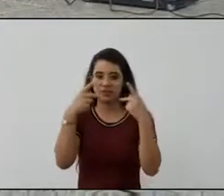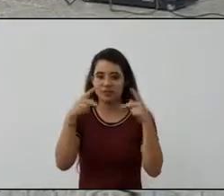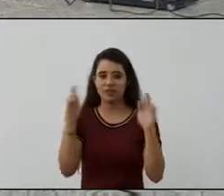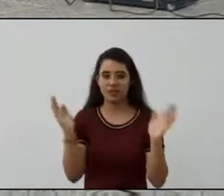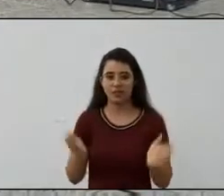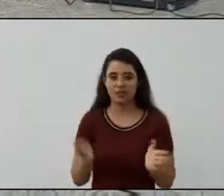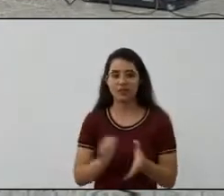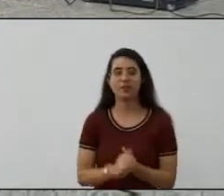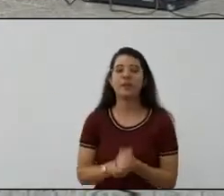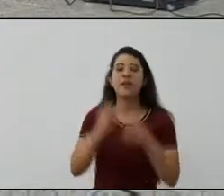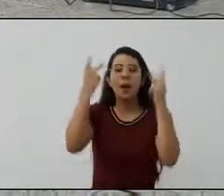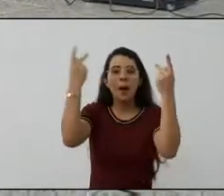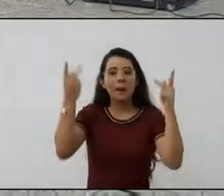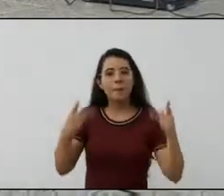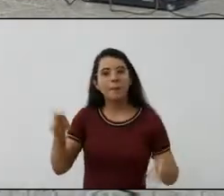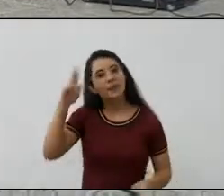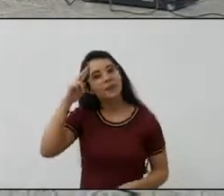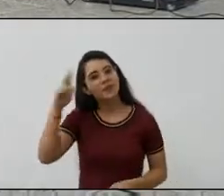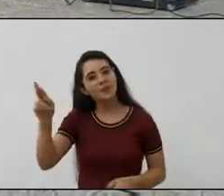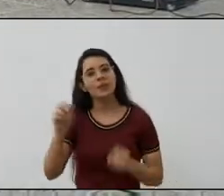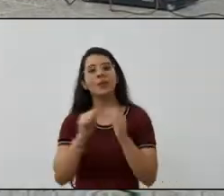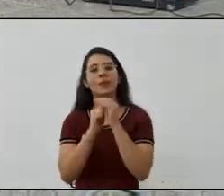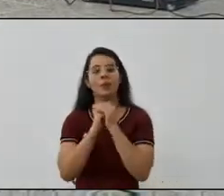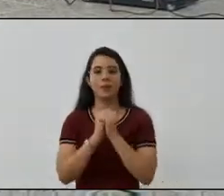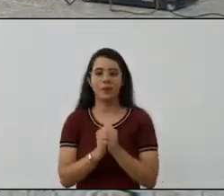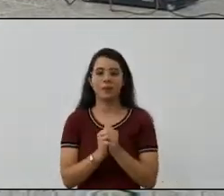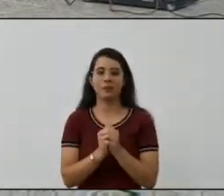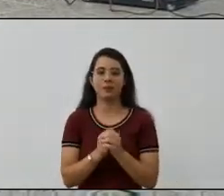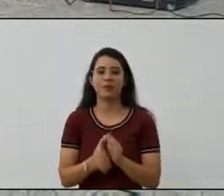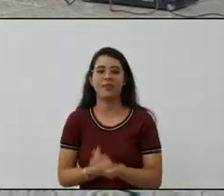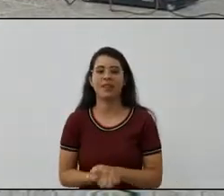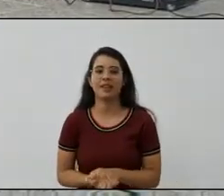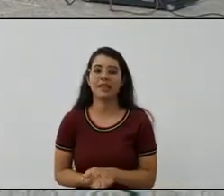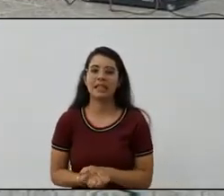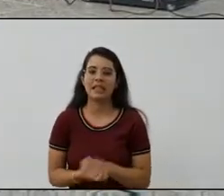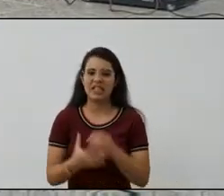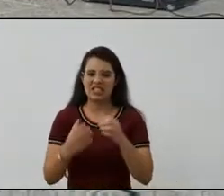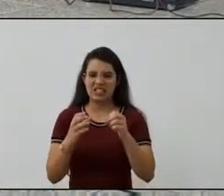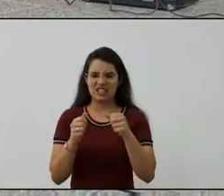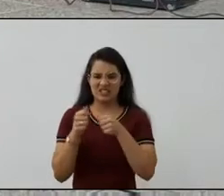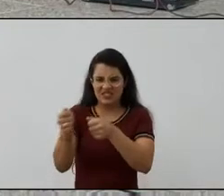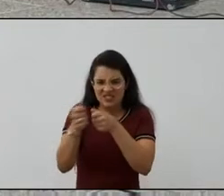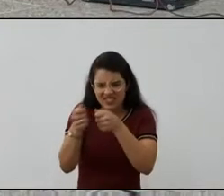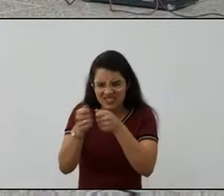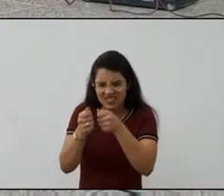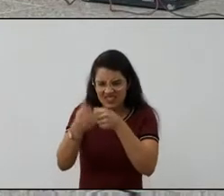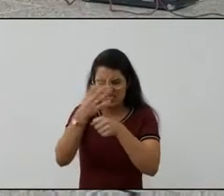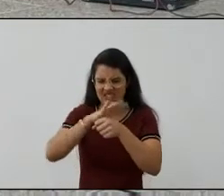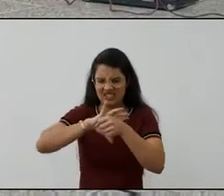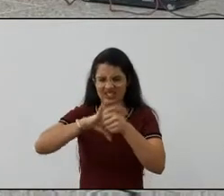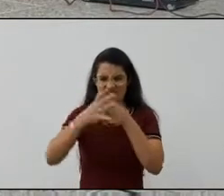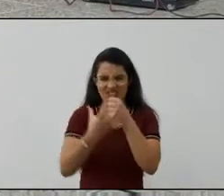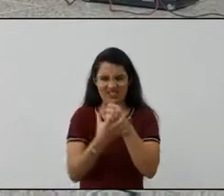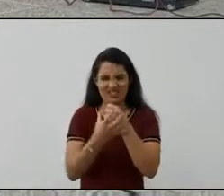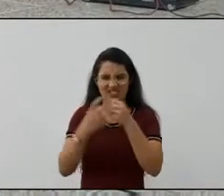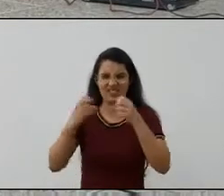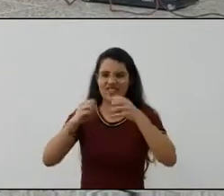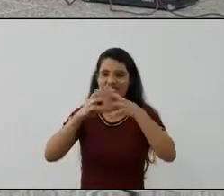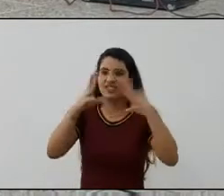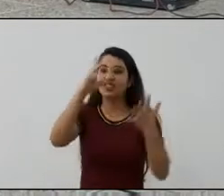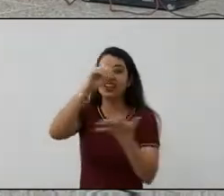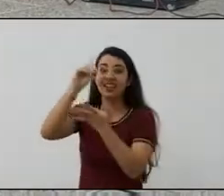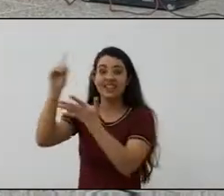A paz do Senhor, meus irmãos. Para pirraçar o corona, dá um glória a Deus em nome de Jesus.